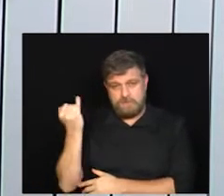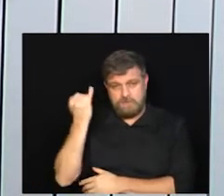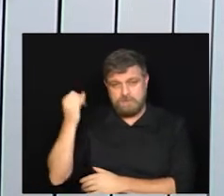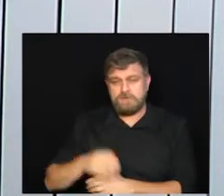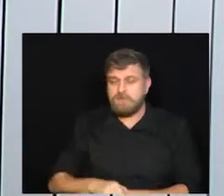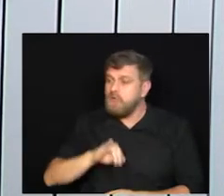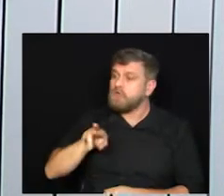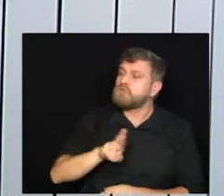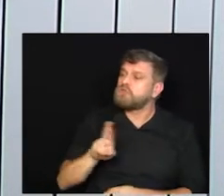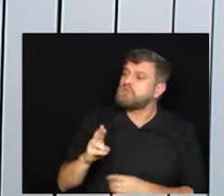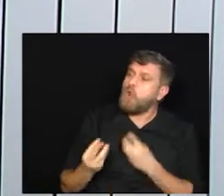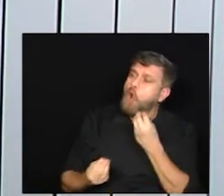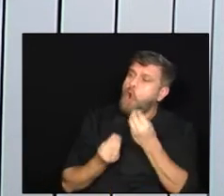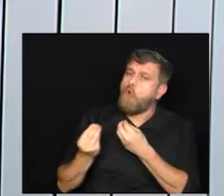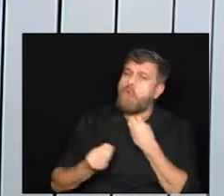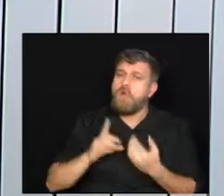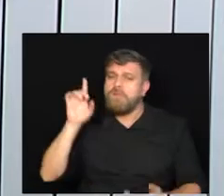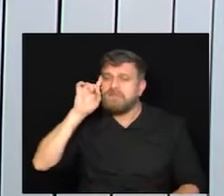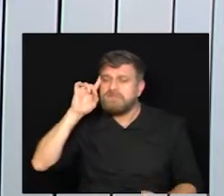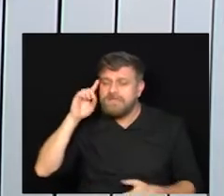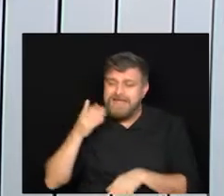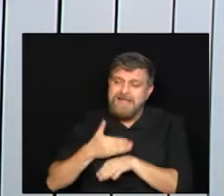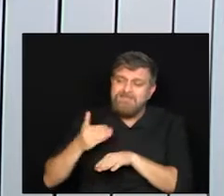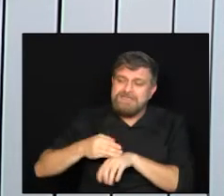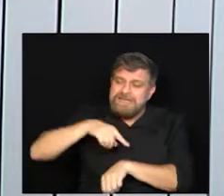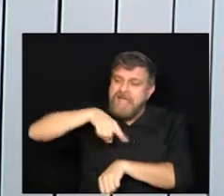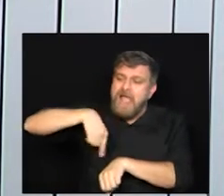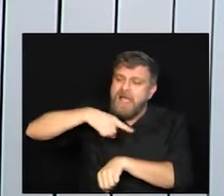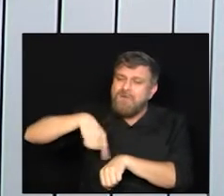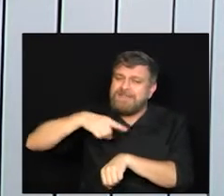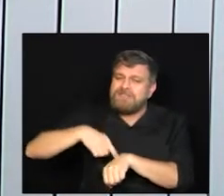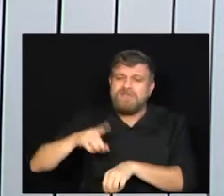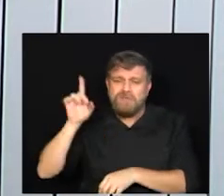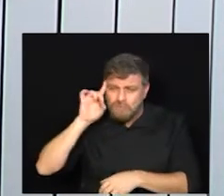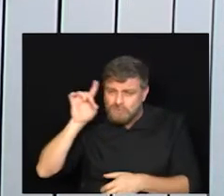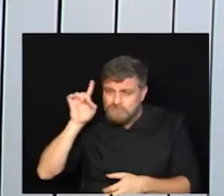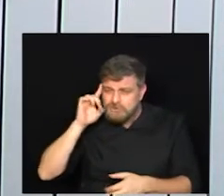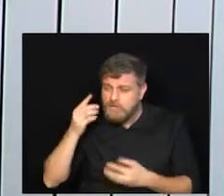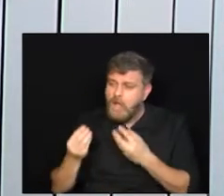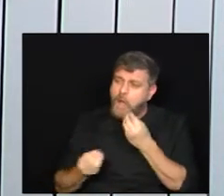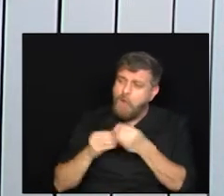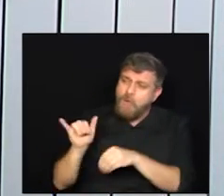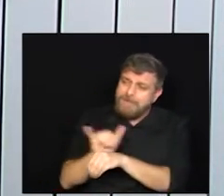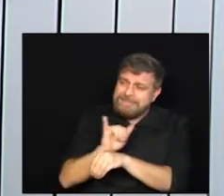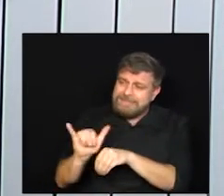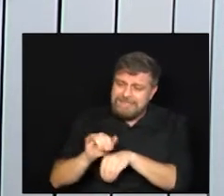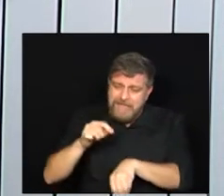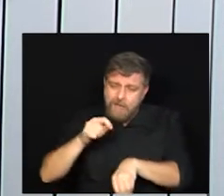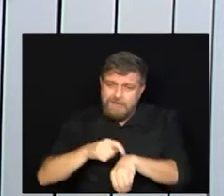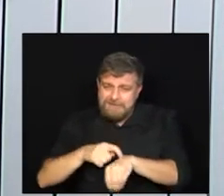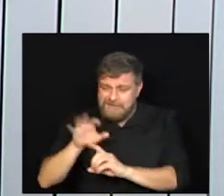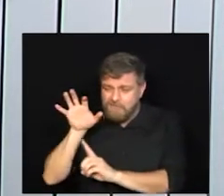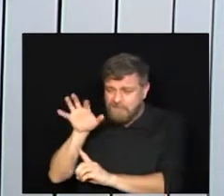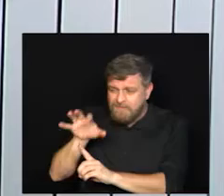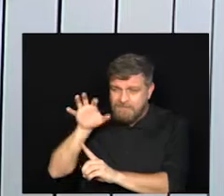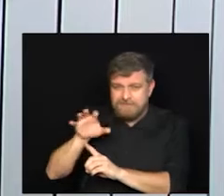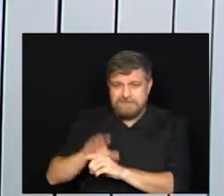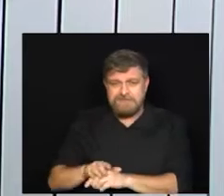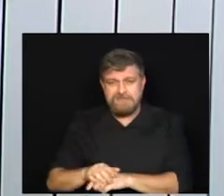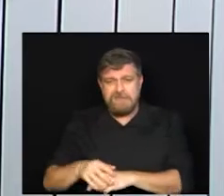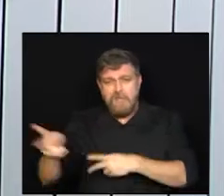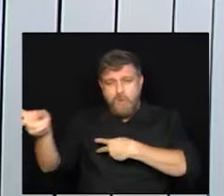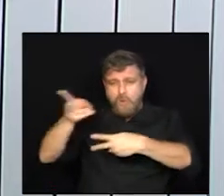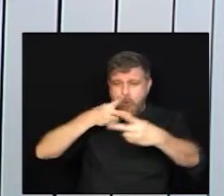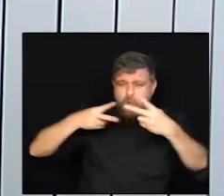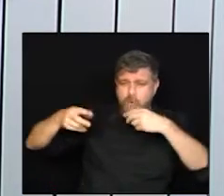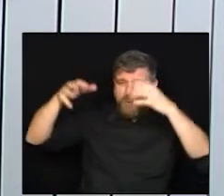como é que é a sua rotina? Você treina quantas horas por dia? De que forma o tempo influencia? Vento,